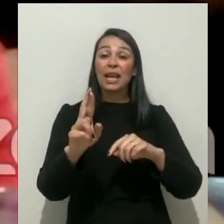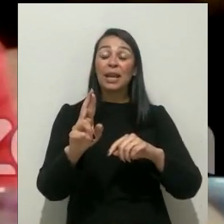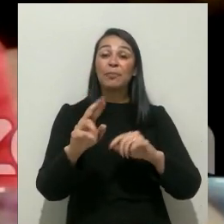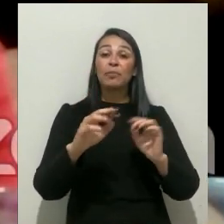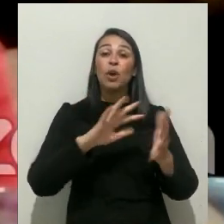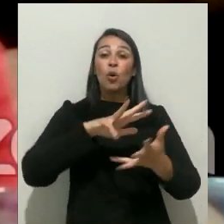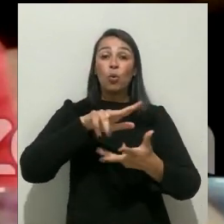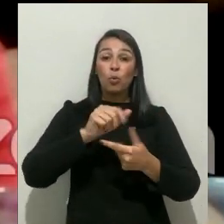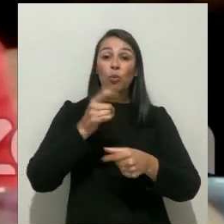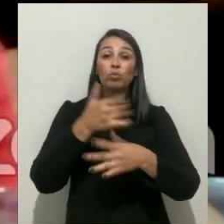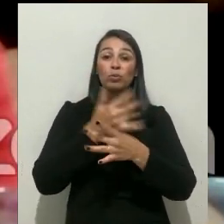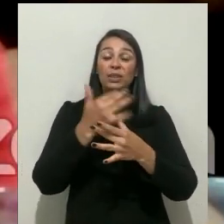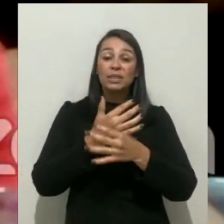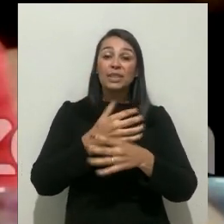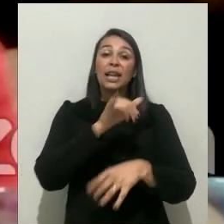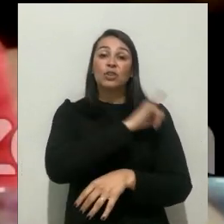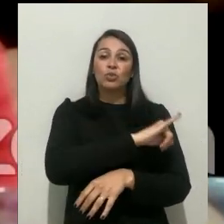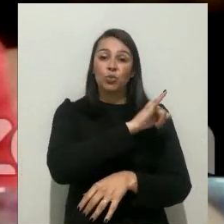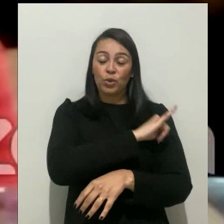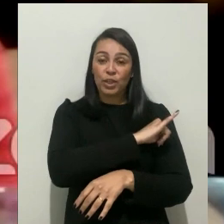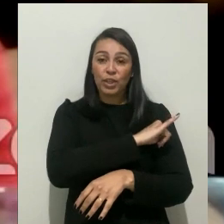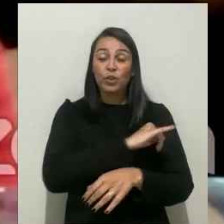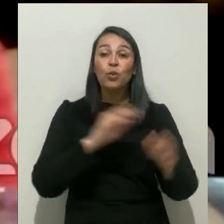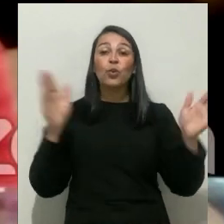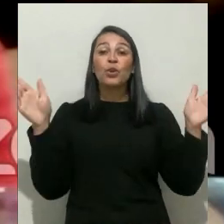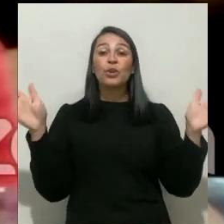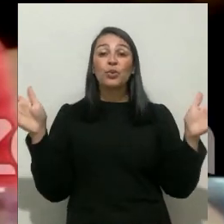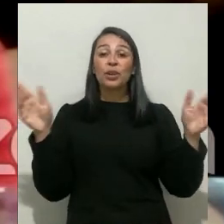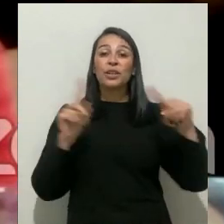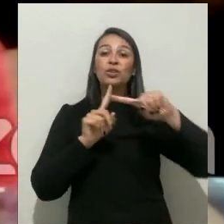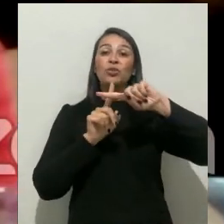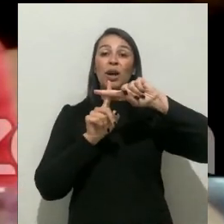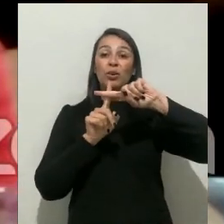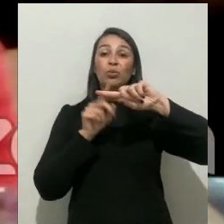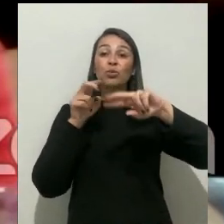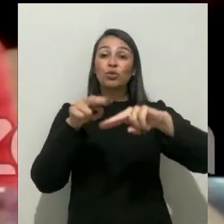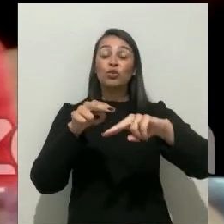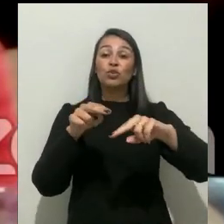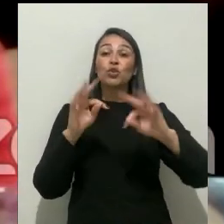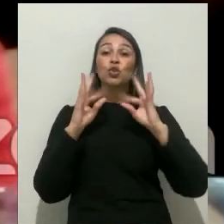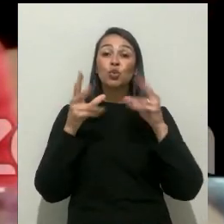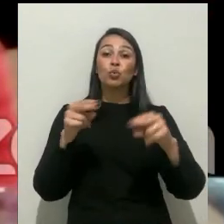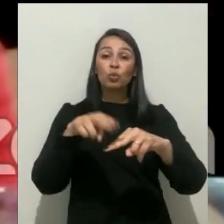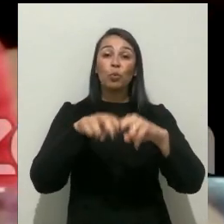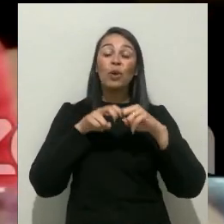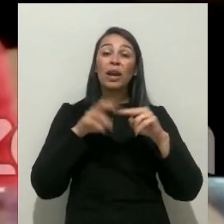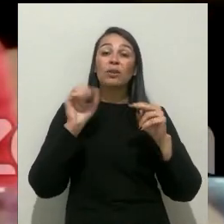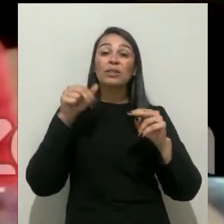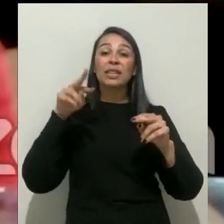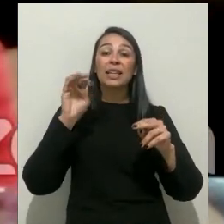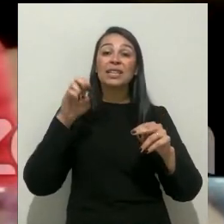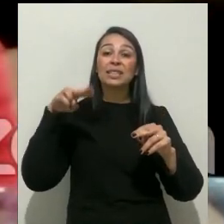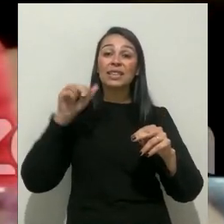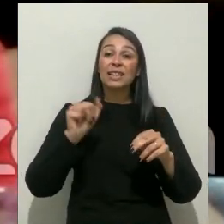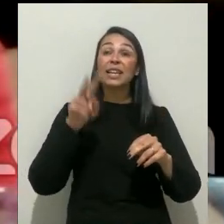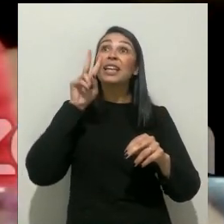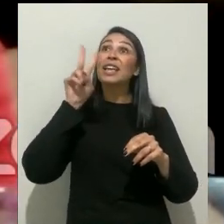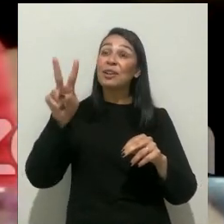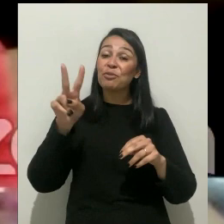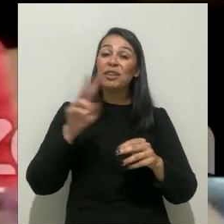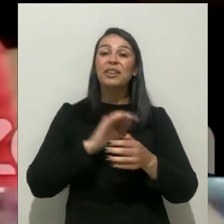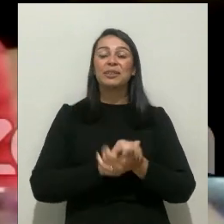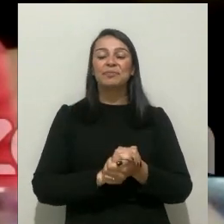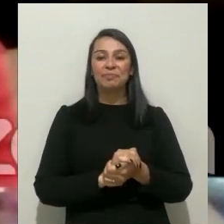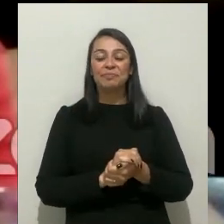o mundo sendo a cidade do Rio de Janeiro. Isso por conta dessa antena que ele está se referindo. No concurso, vocês vão ver aqui no livro, ele ganha com